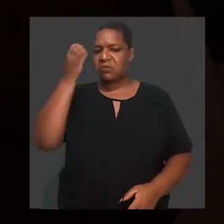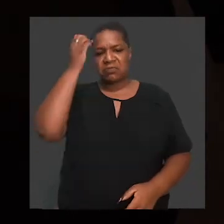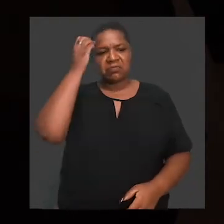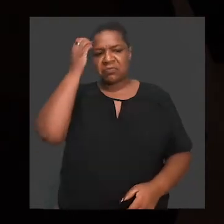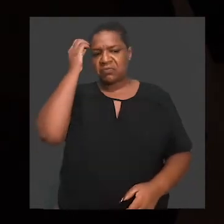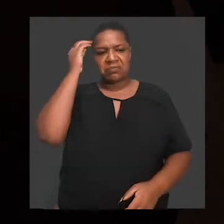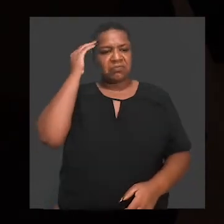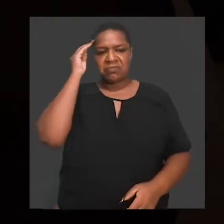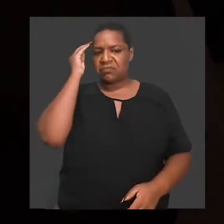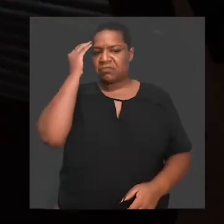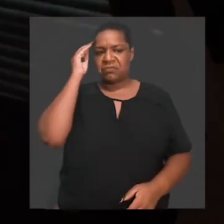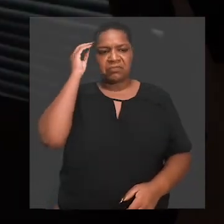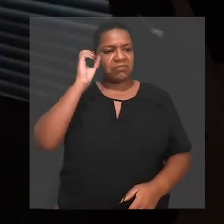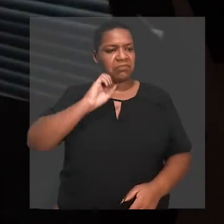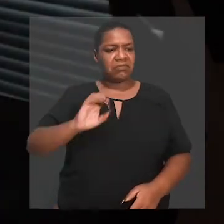Que eu não entendo.